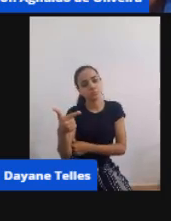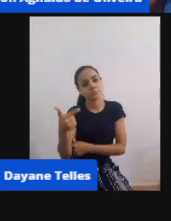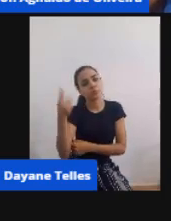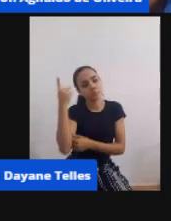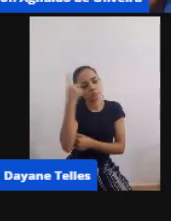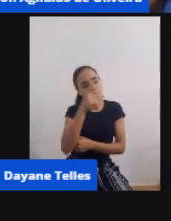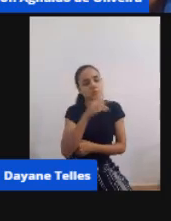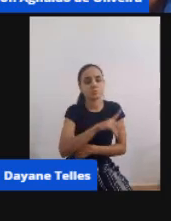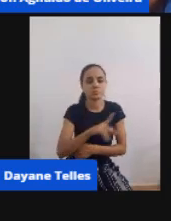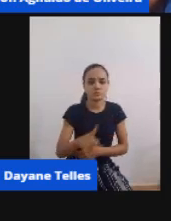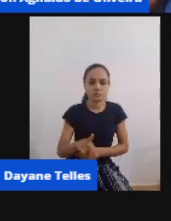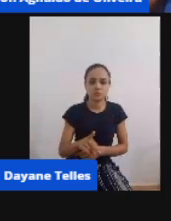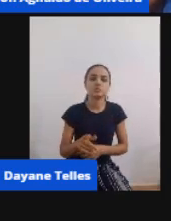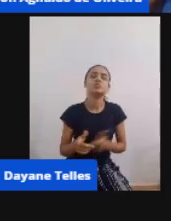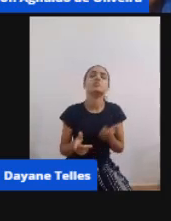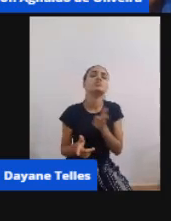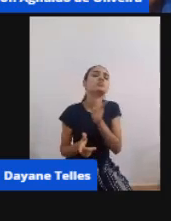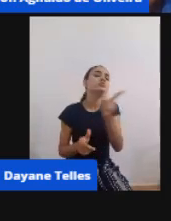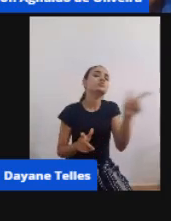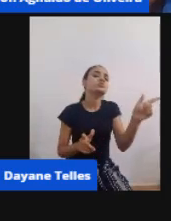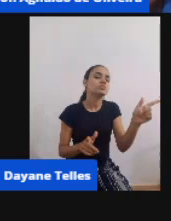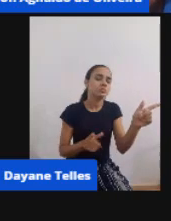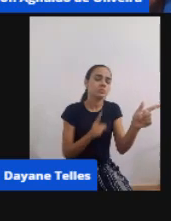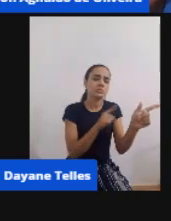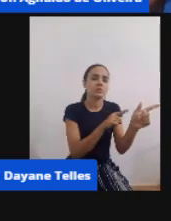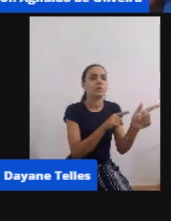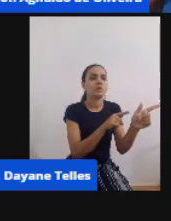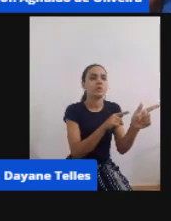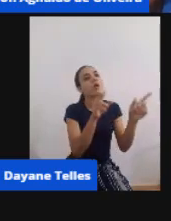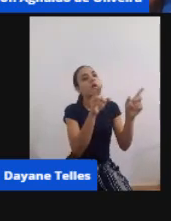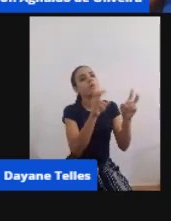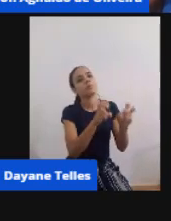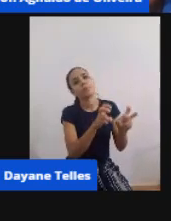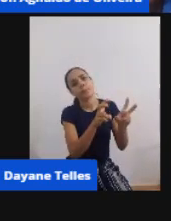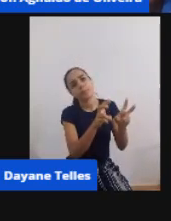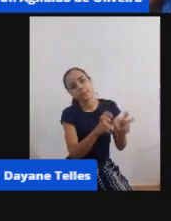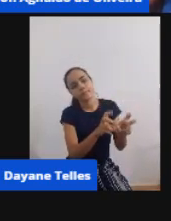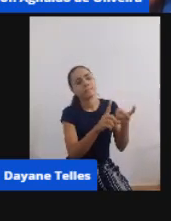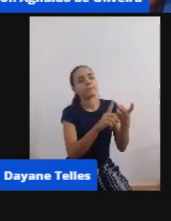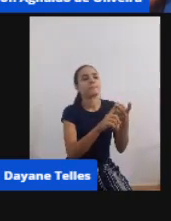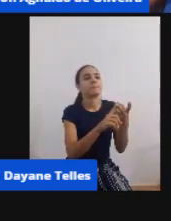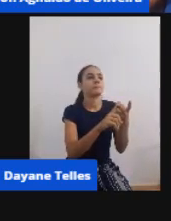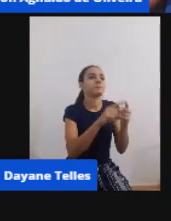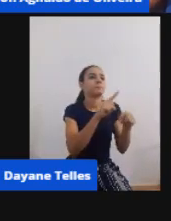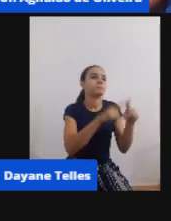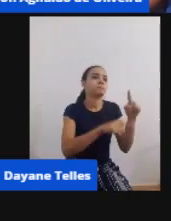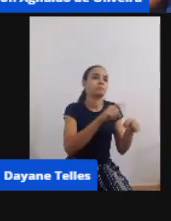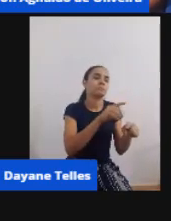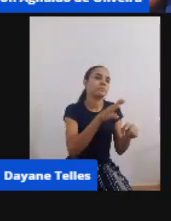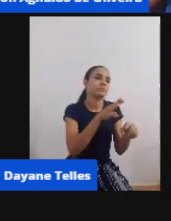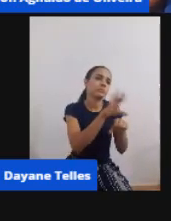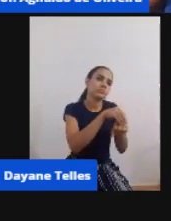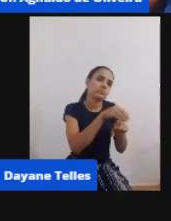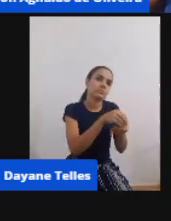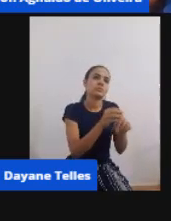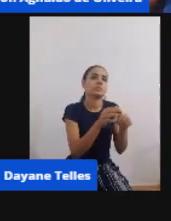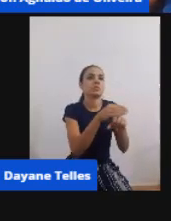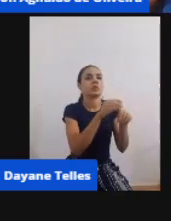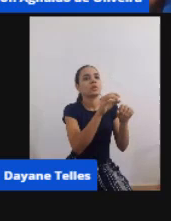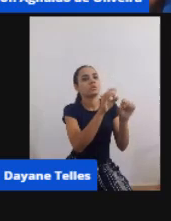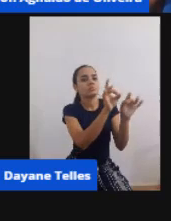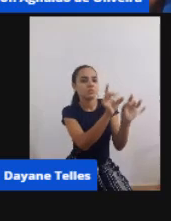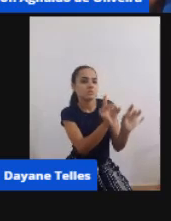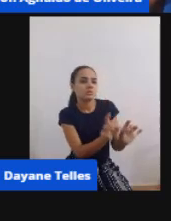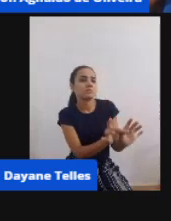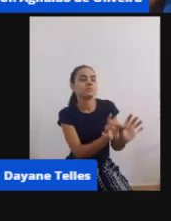dados? Unidade temática, objeto de conhecimento e os conhecimentos específicos. No referencial curricular da REME ou